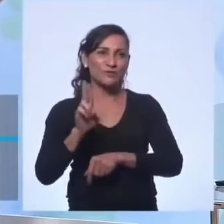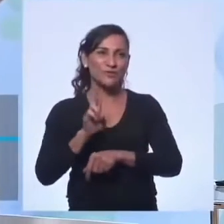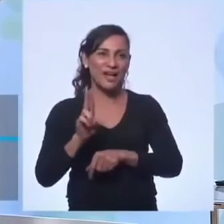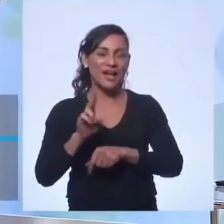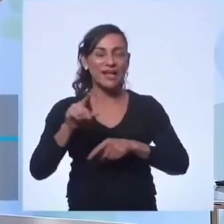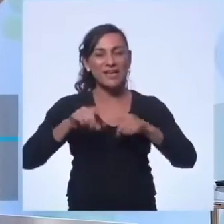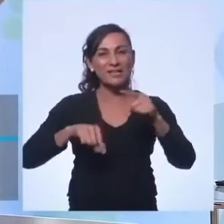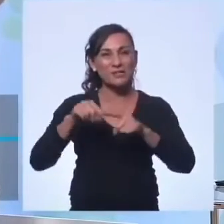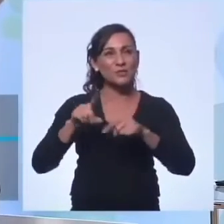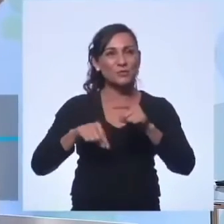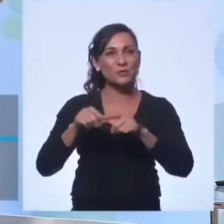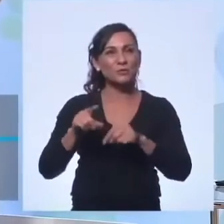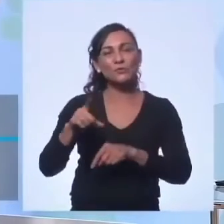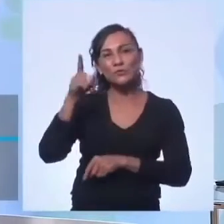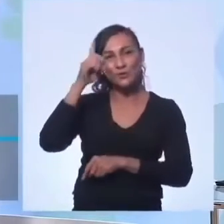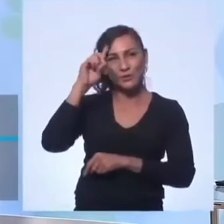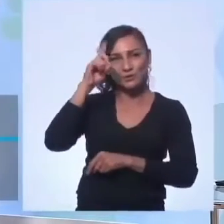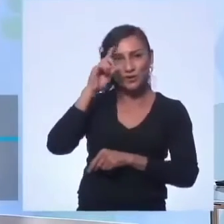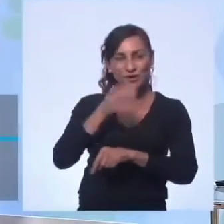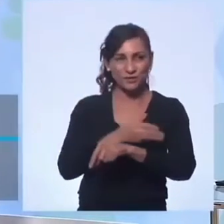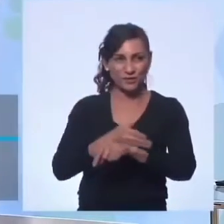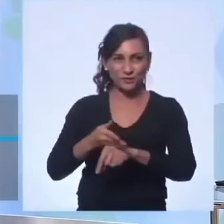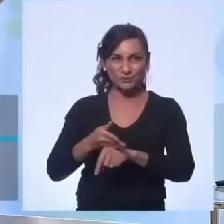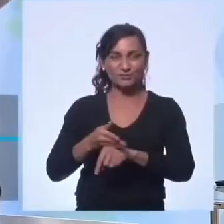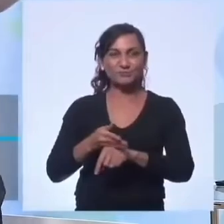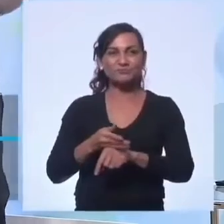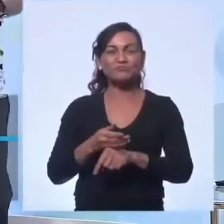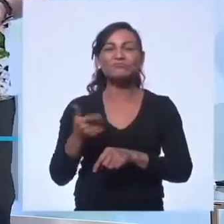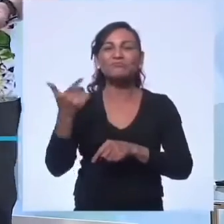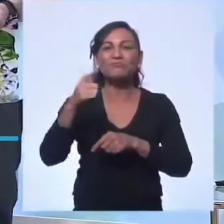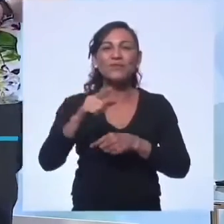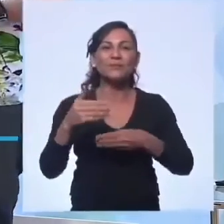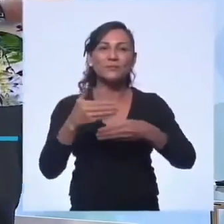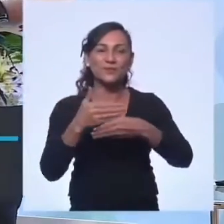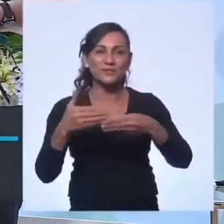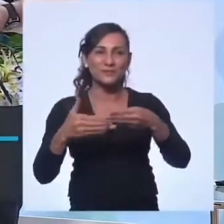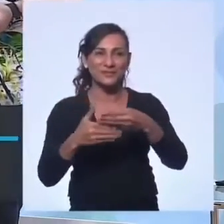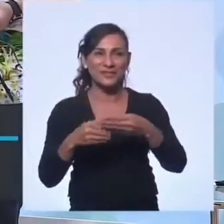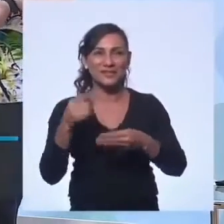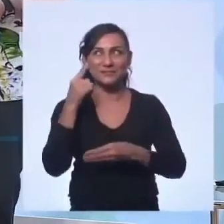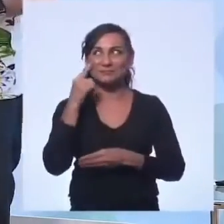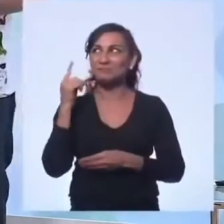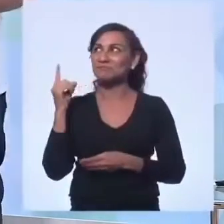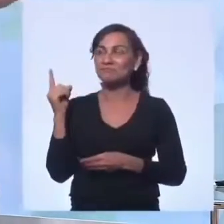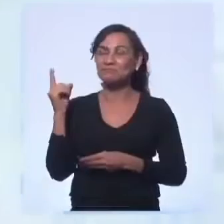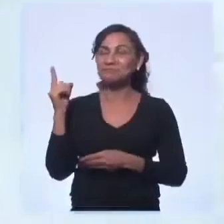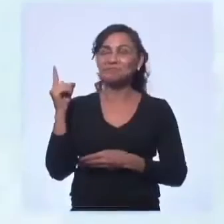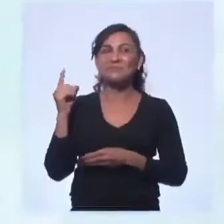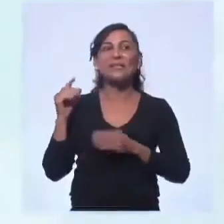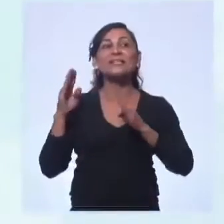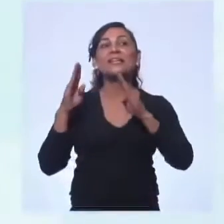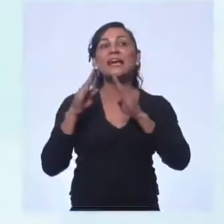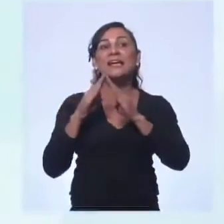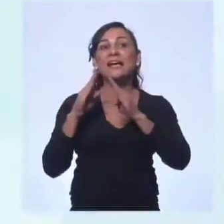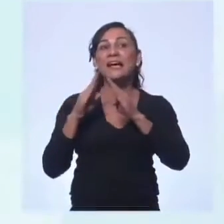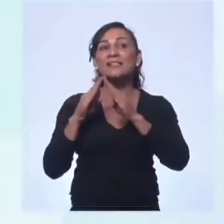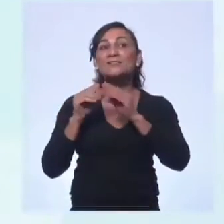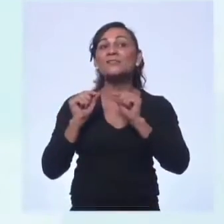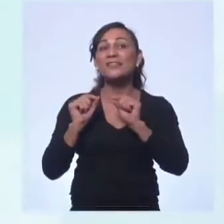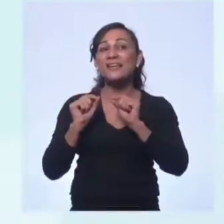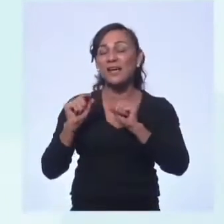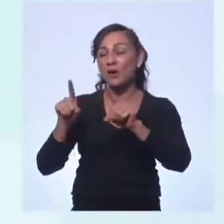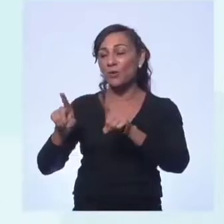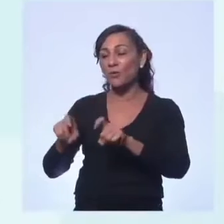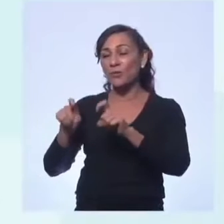esses produtos no seu cotidiano, tá certo? Vamos lá para a próxima tela. Aí nós temos aí a casa rural.